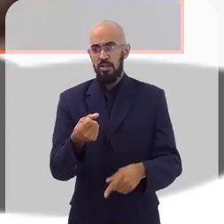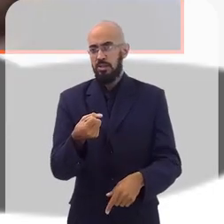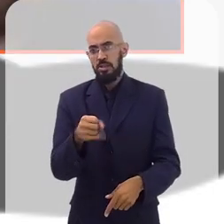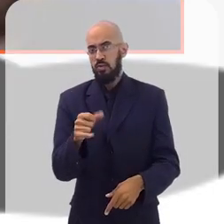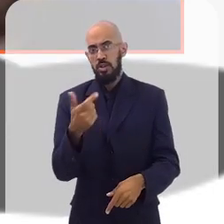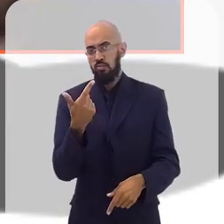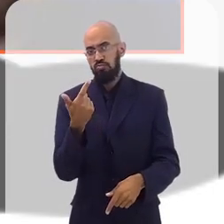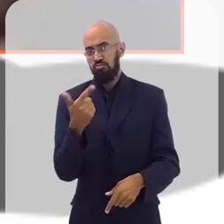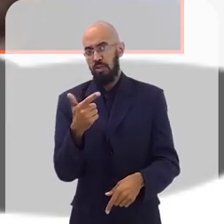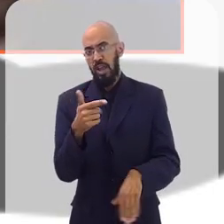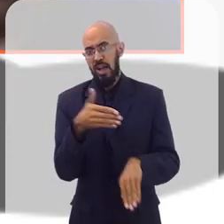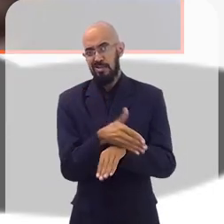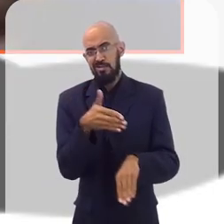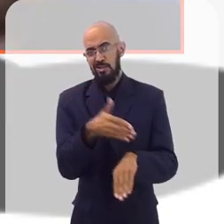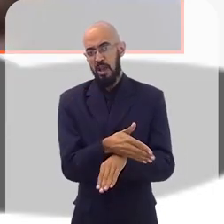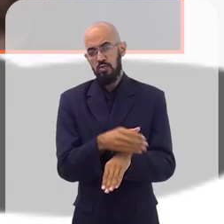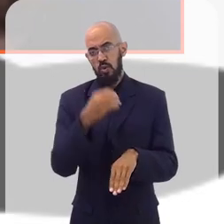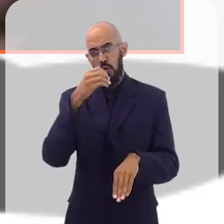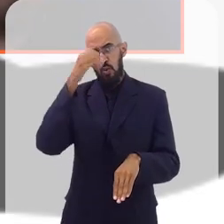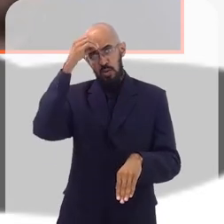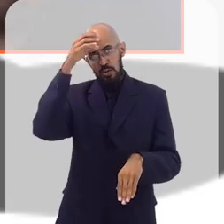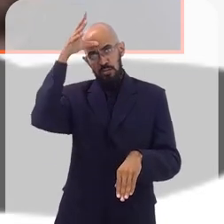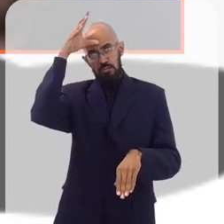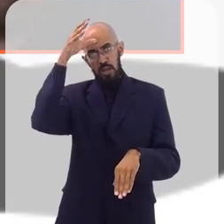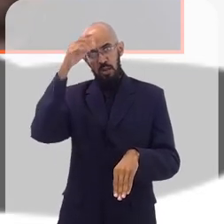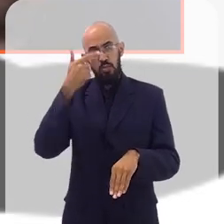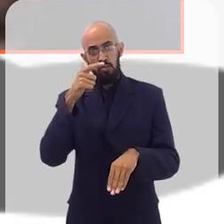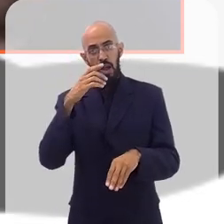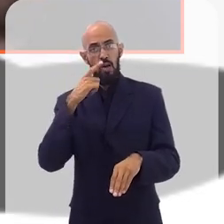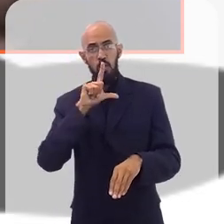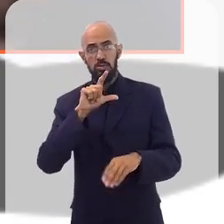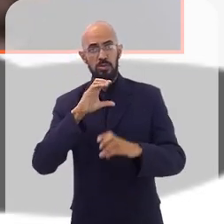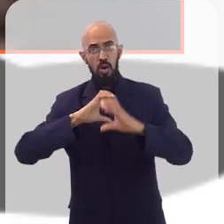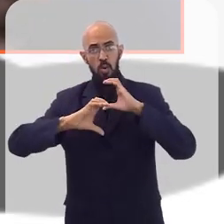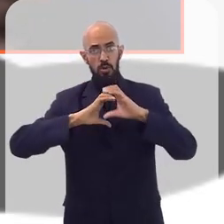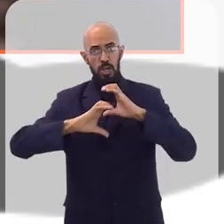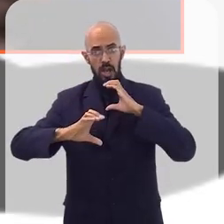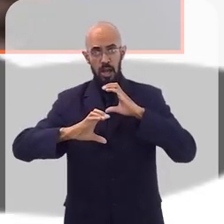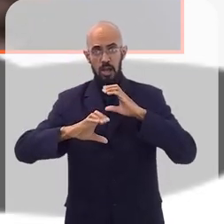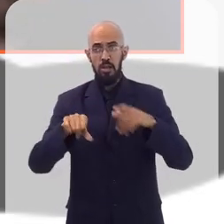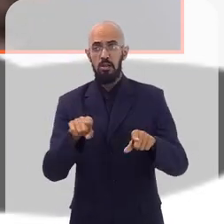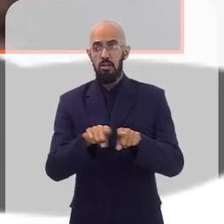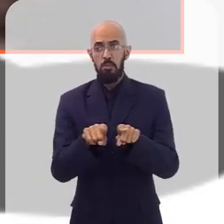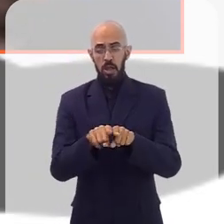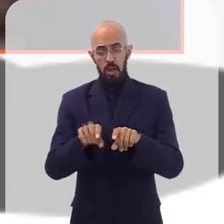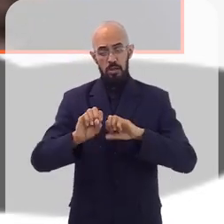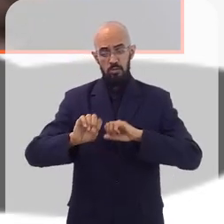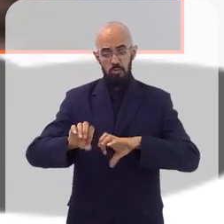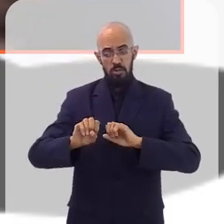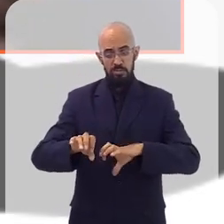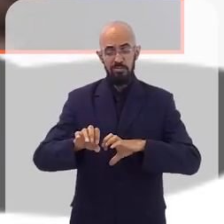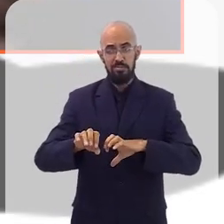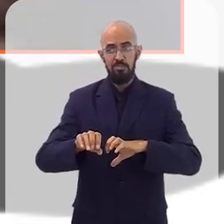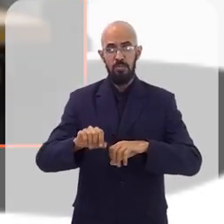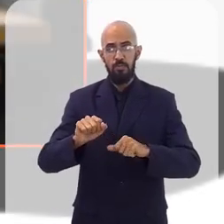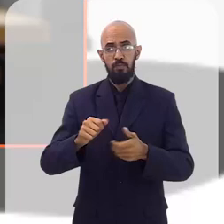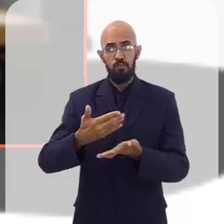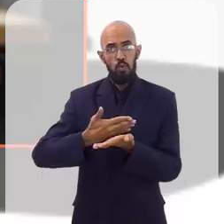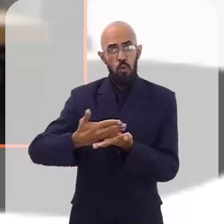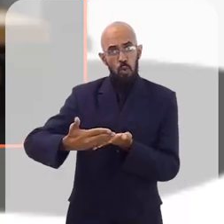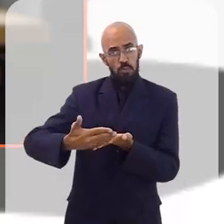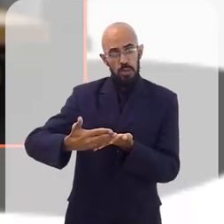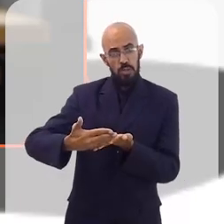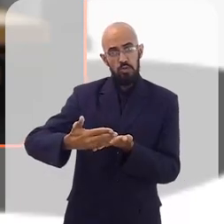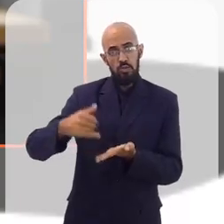poucas ela também que ficou com acesso à educação porque afinal se você não tem acesso ao conhecimento e conseguir se comunicar